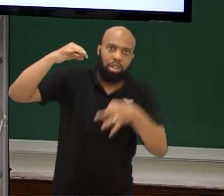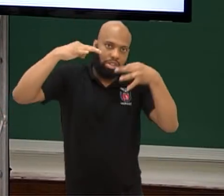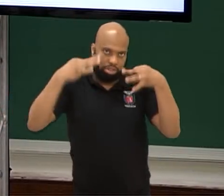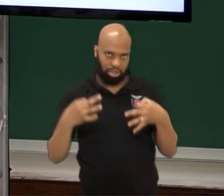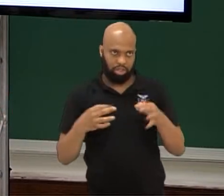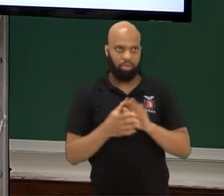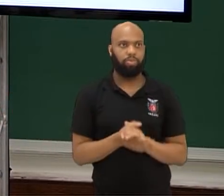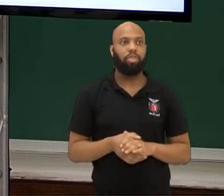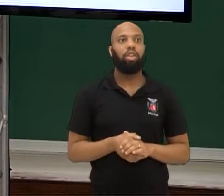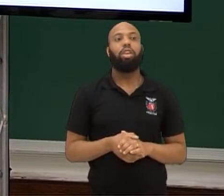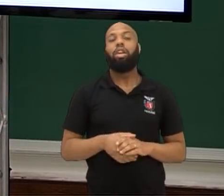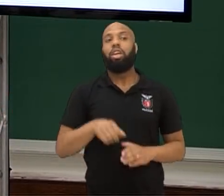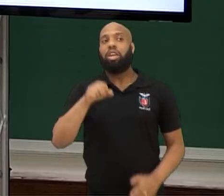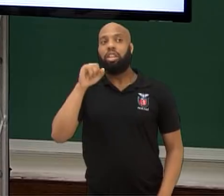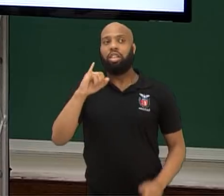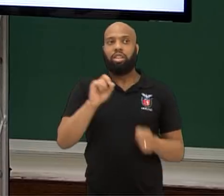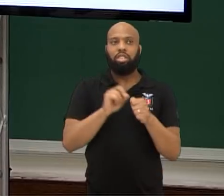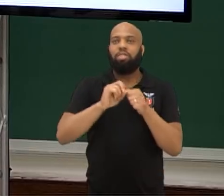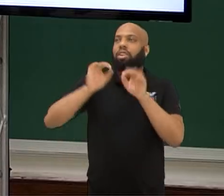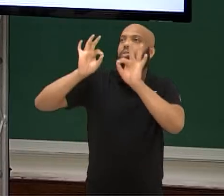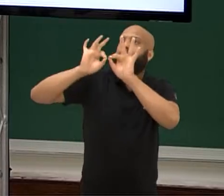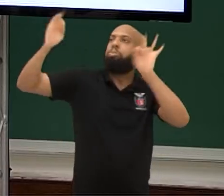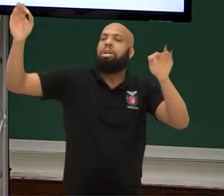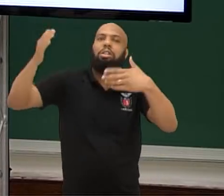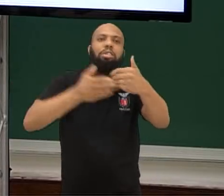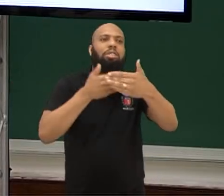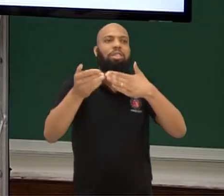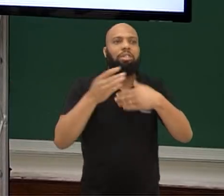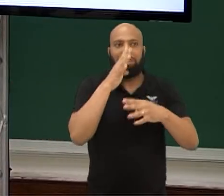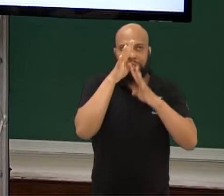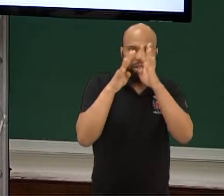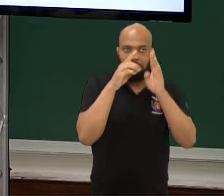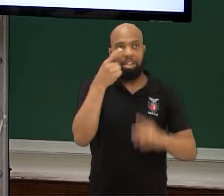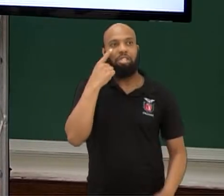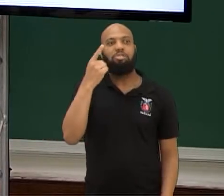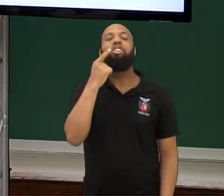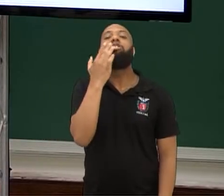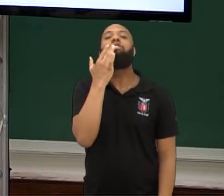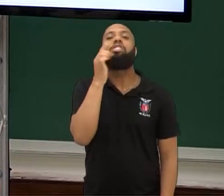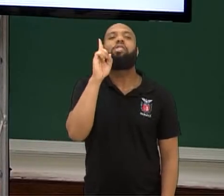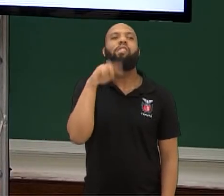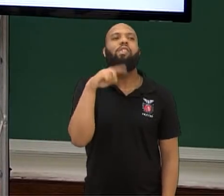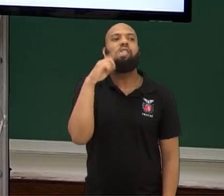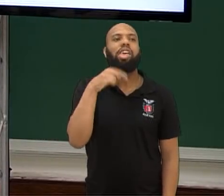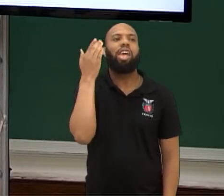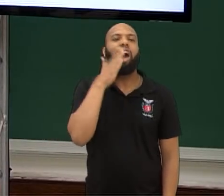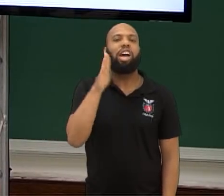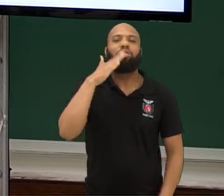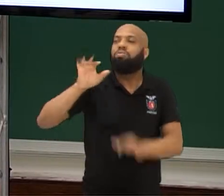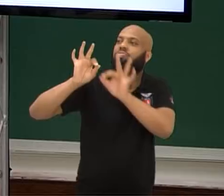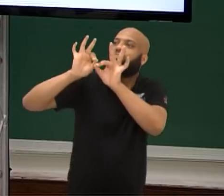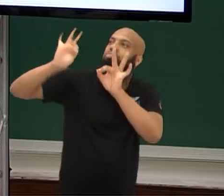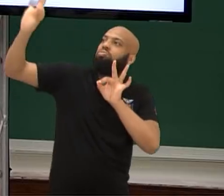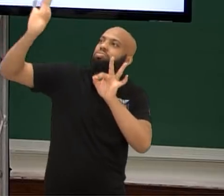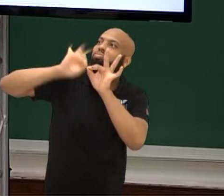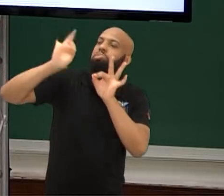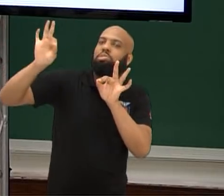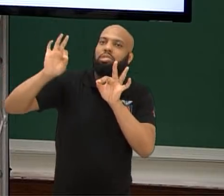coloquei uma reta entre eles. Então, a corda nada mais é do que essa reta,